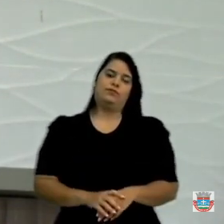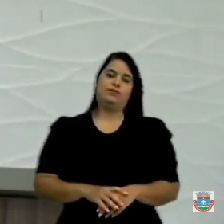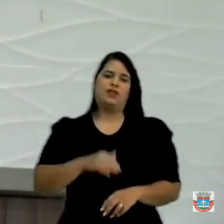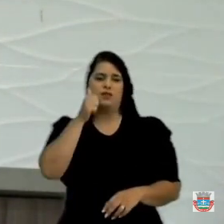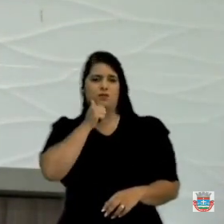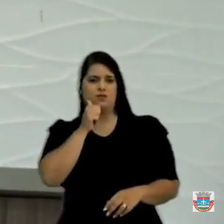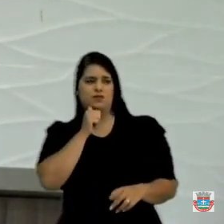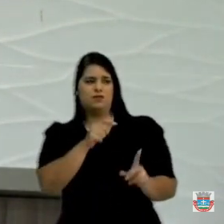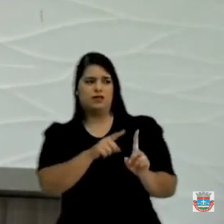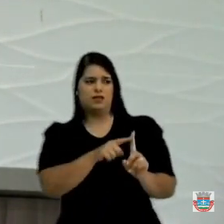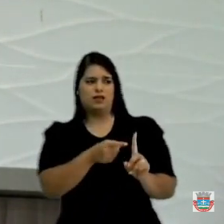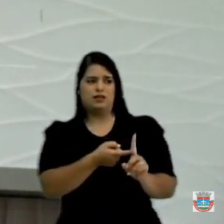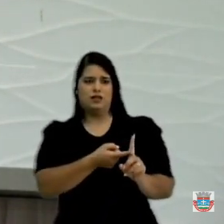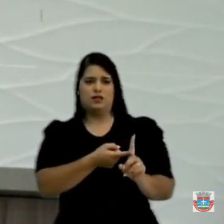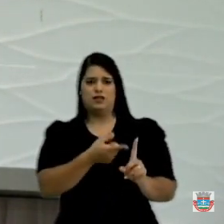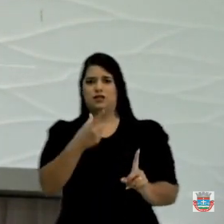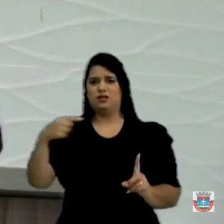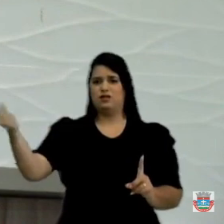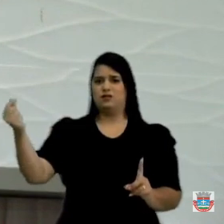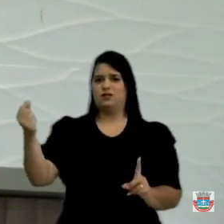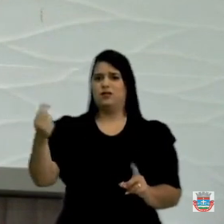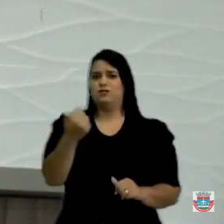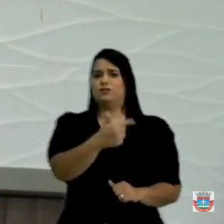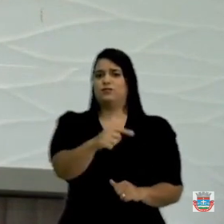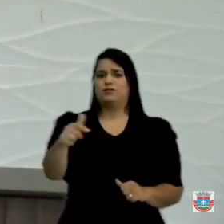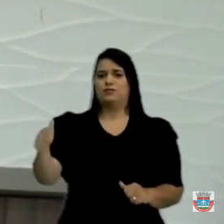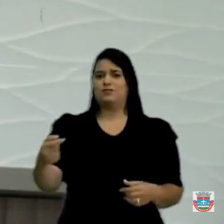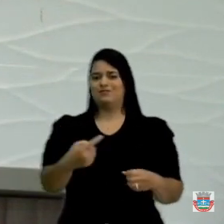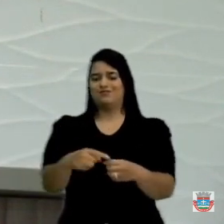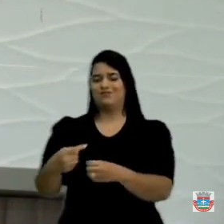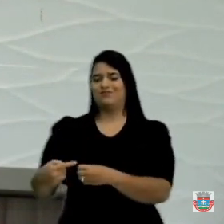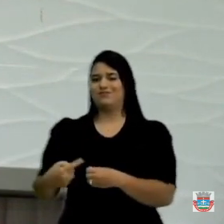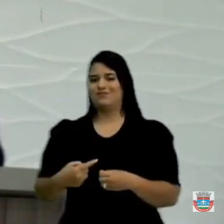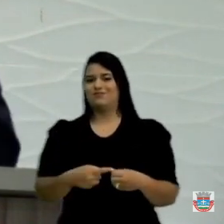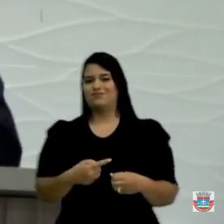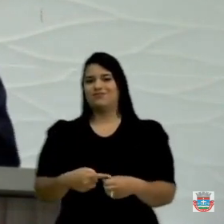gestantes saindo para fora, para ter esse bebê fora. Então,